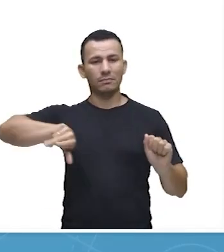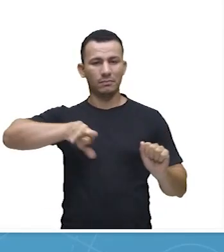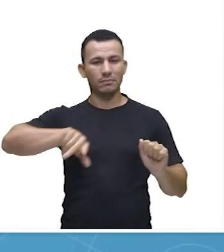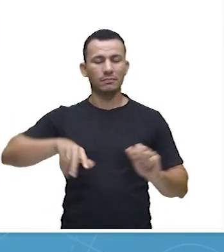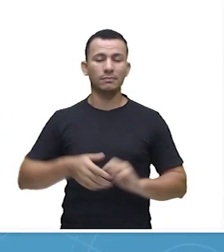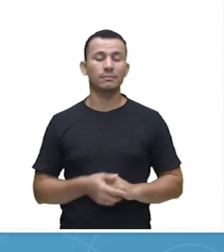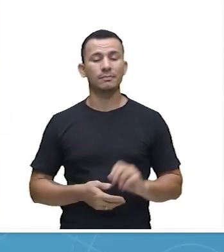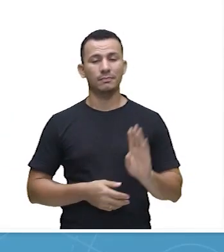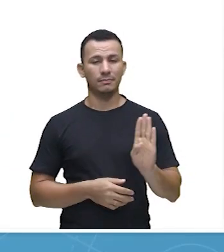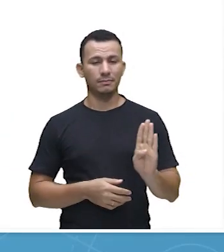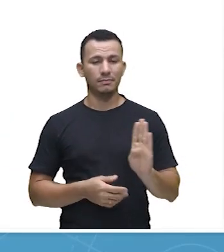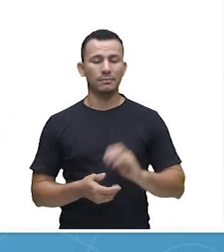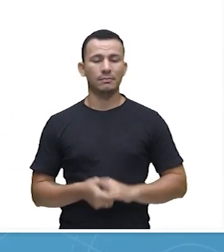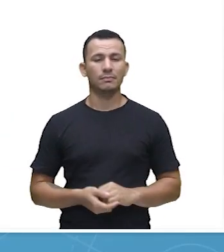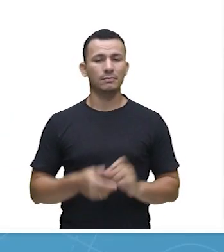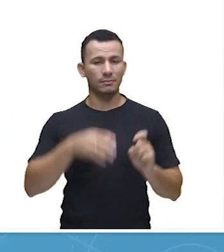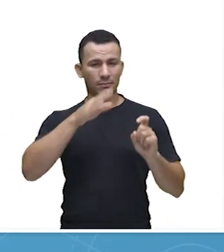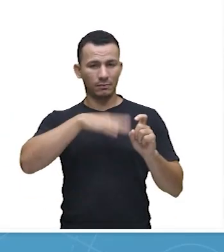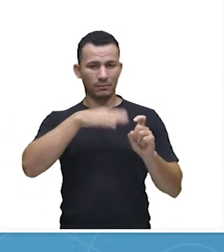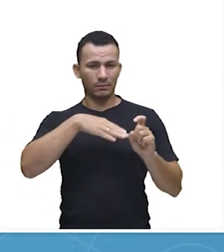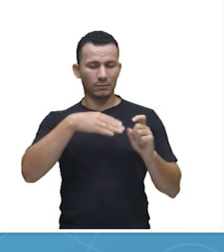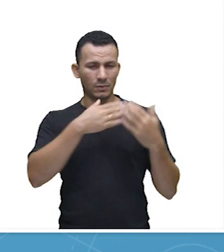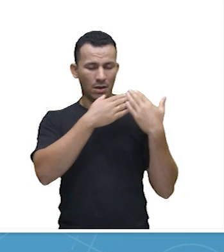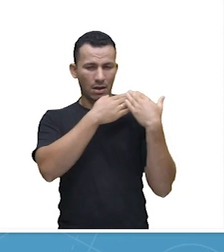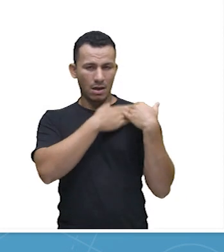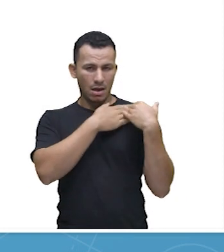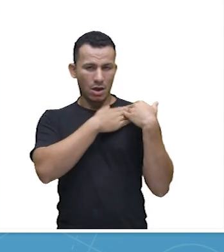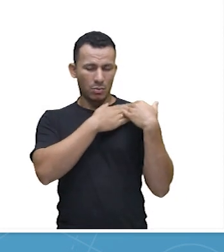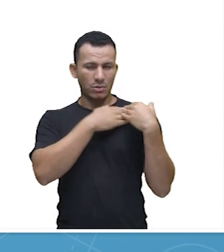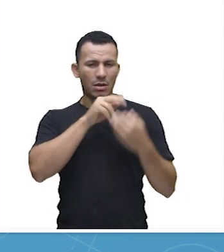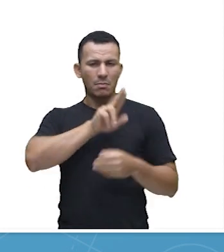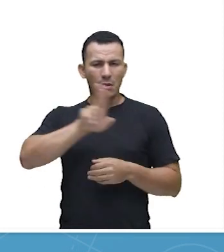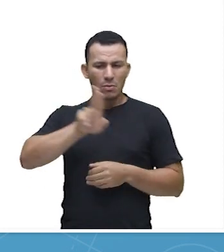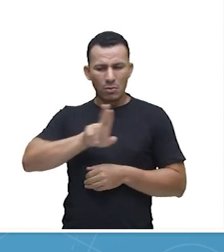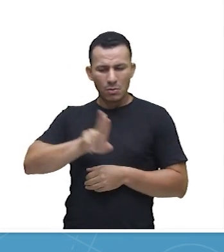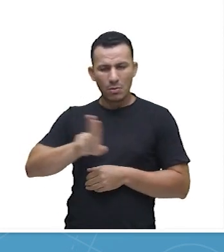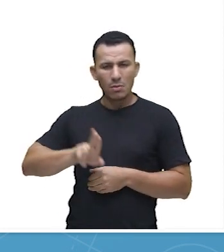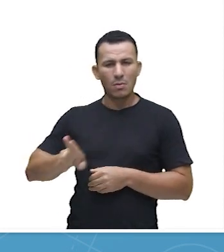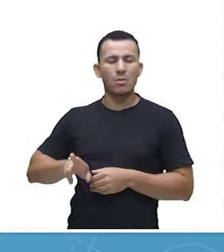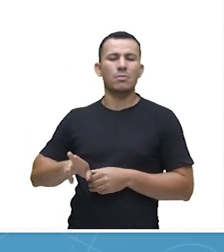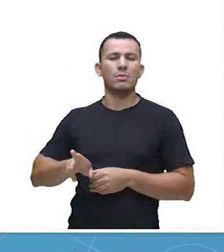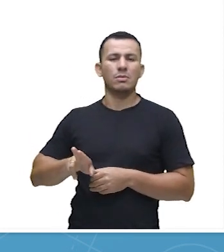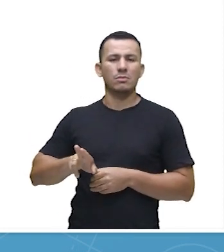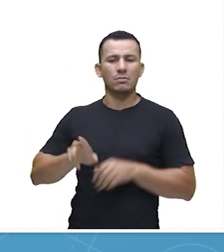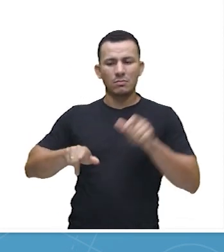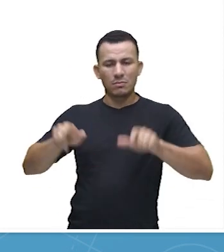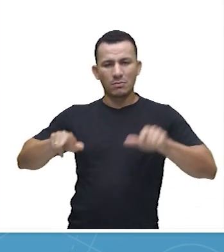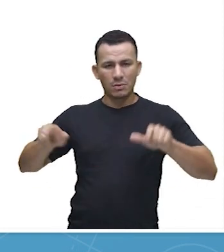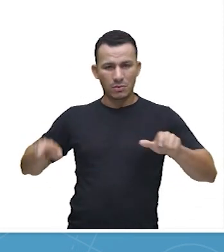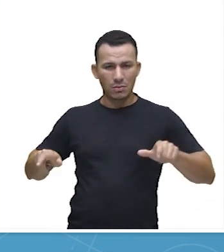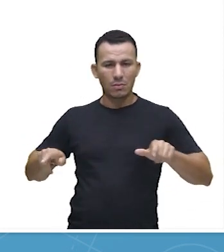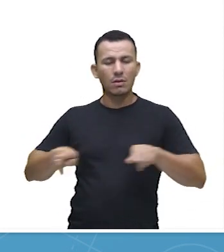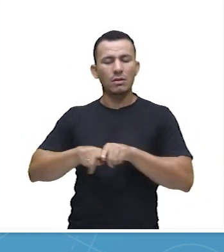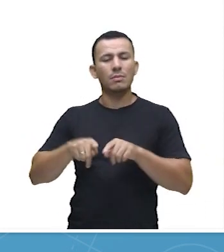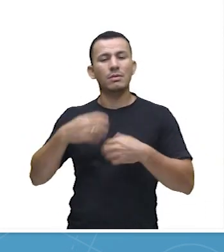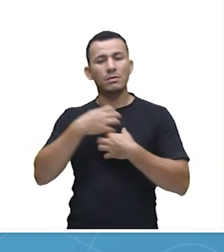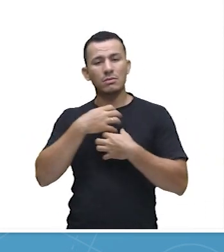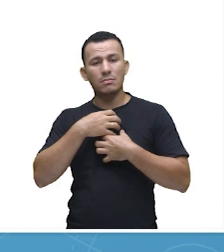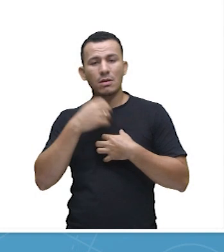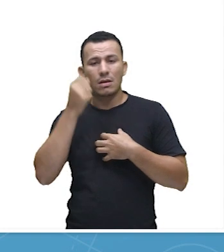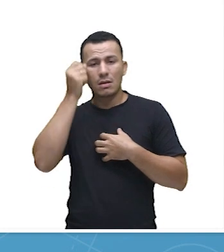B. O mito é responsável pela nomeação dos seres que estão à nossa volta, bem como de nossos sentimentos e